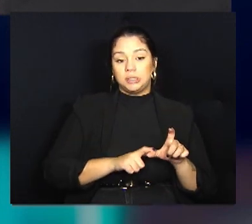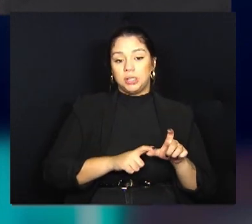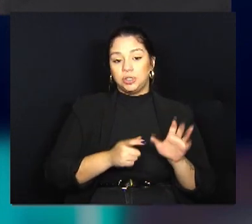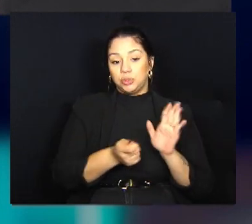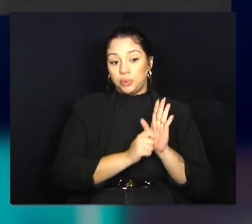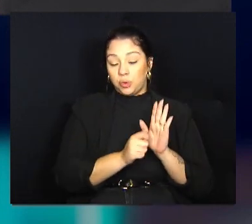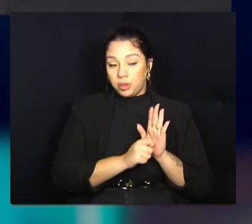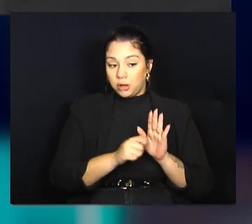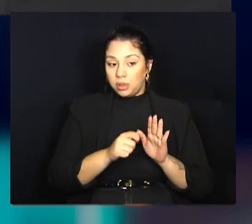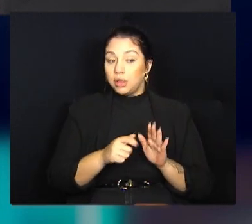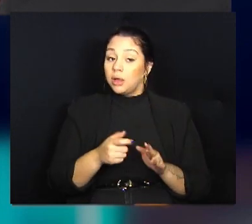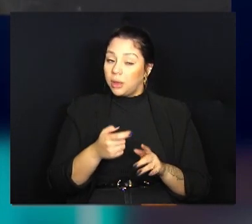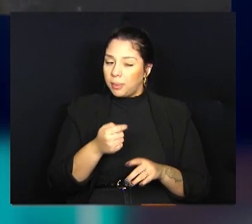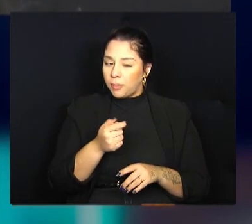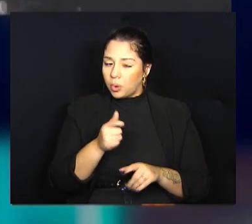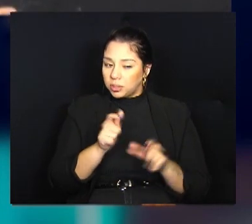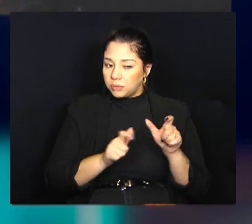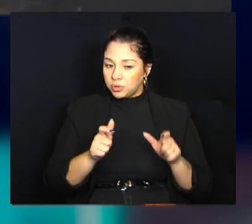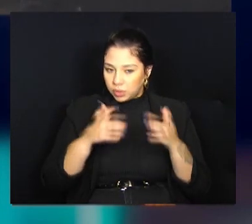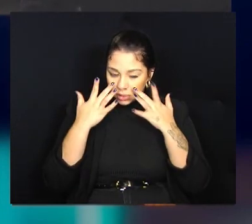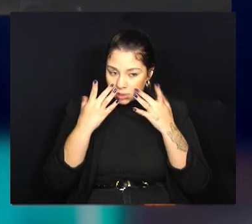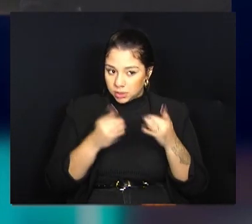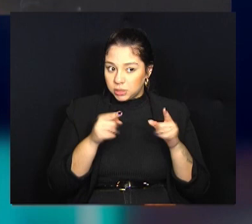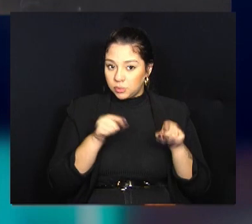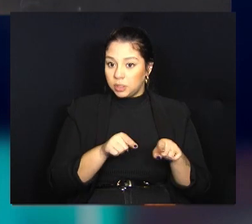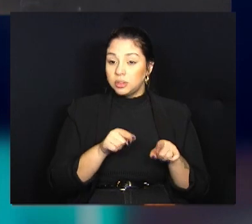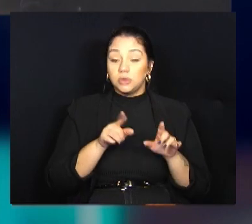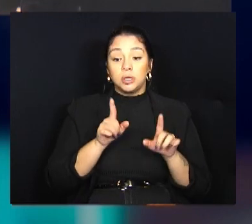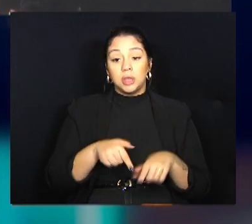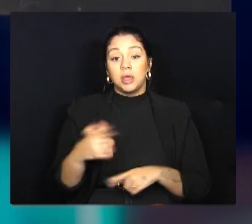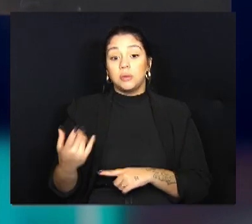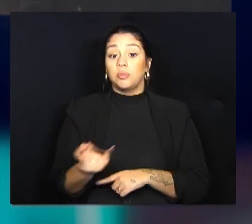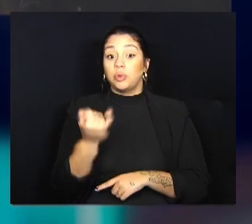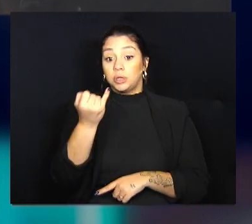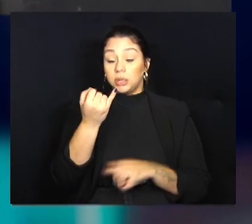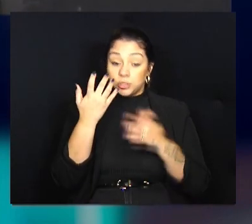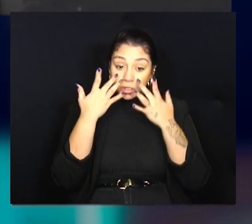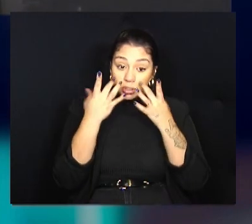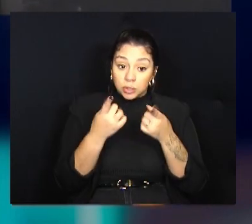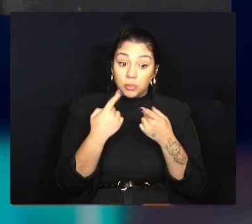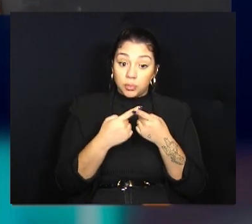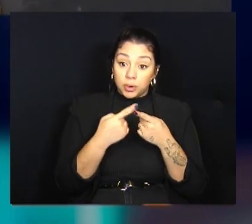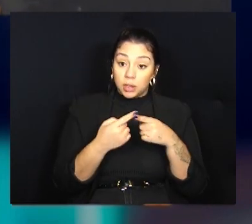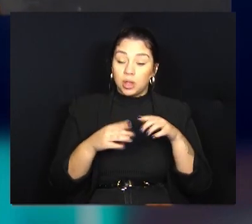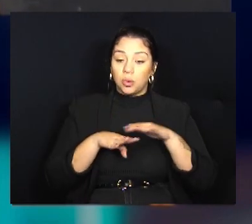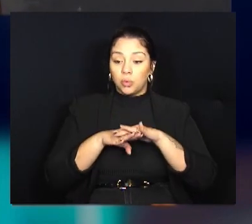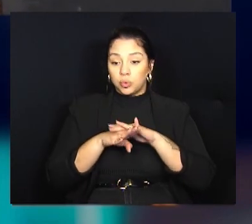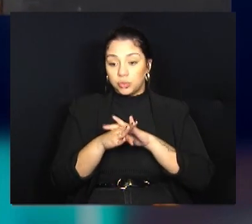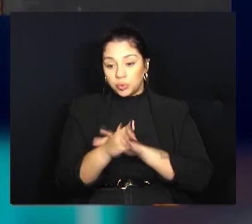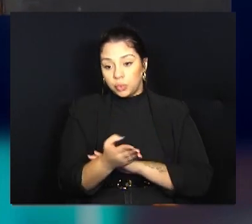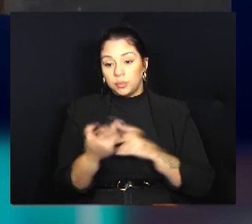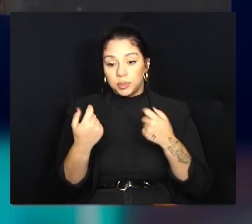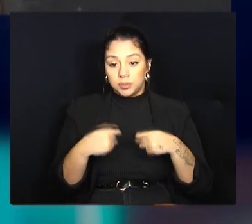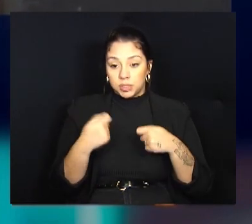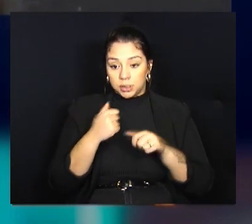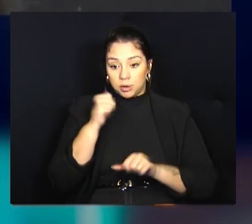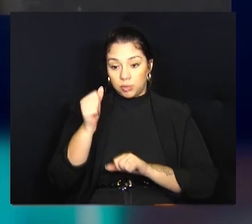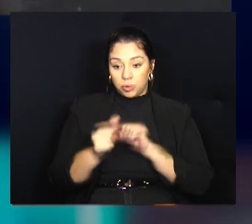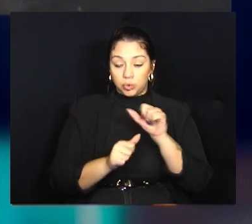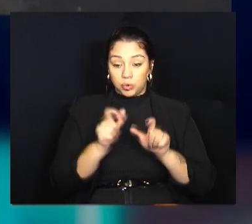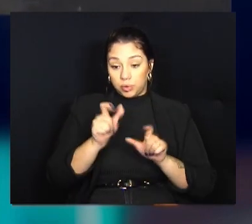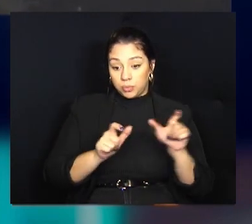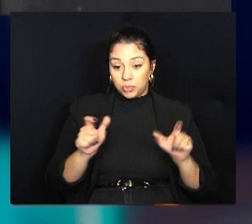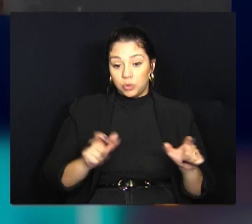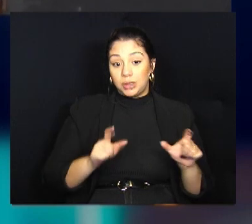poucas pessoas se atentam a isso, né? E é muito importante se atentar, porque hábitos precisam ser mudados na vida do dependente